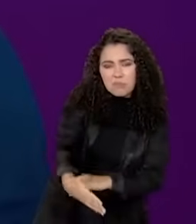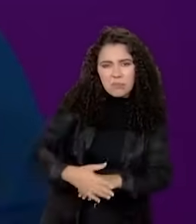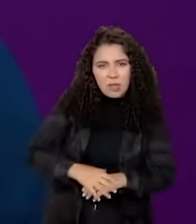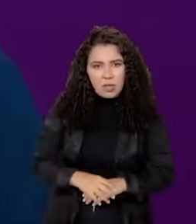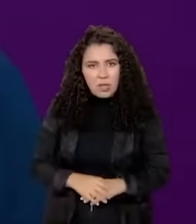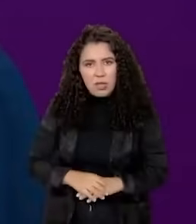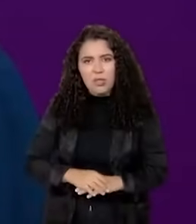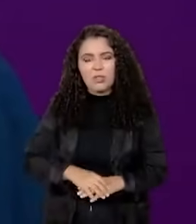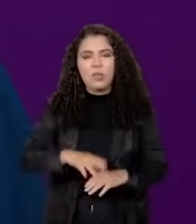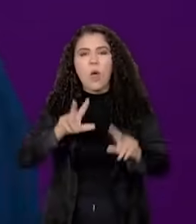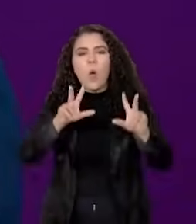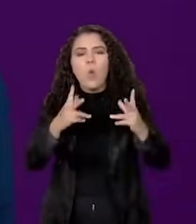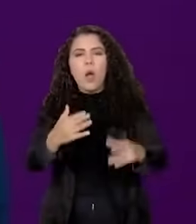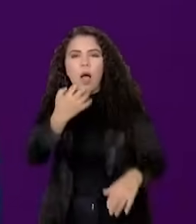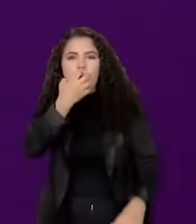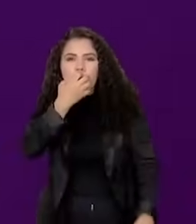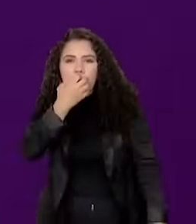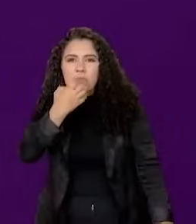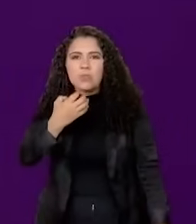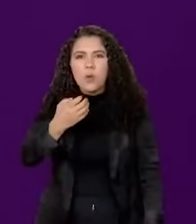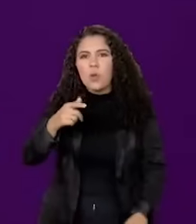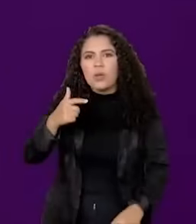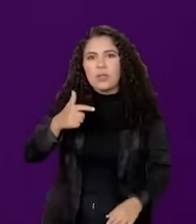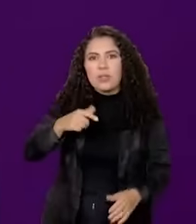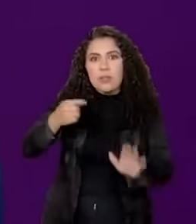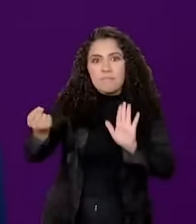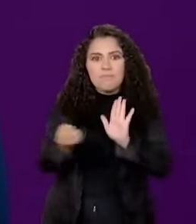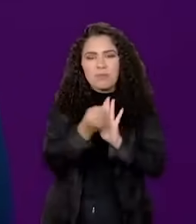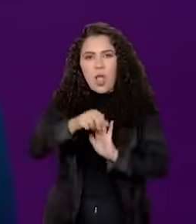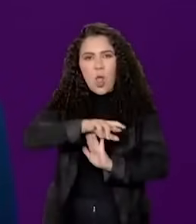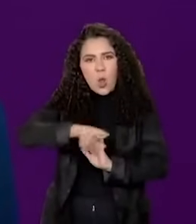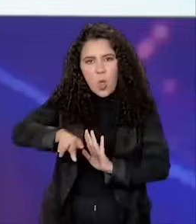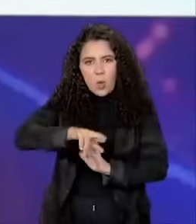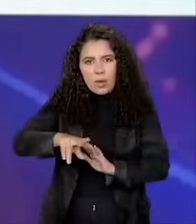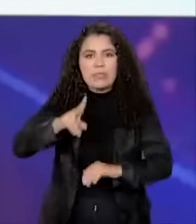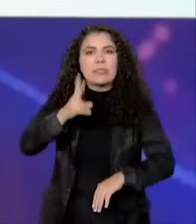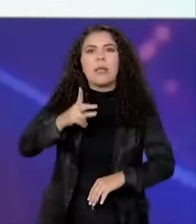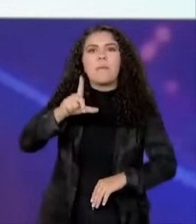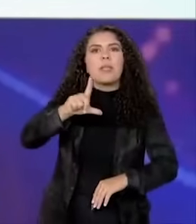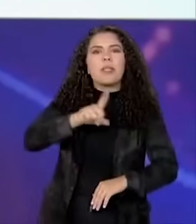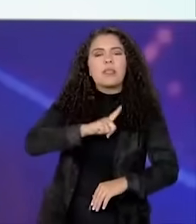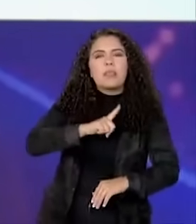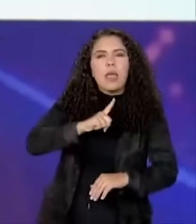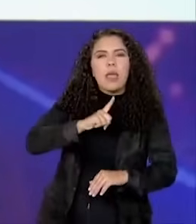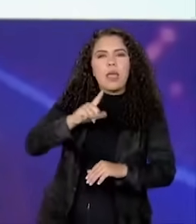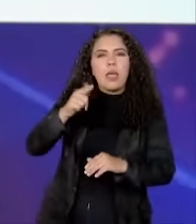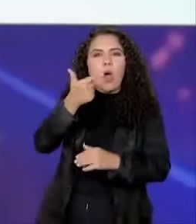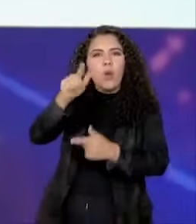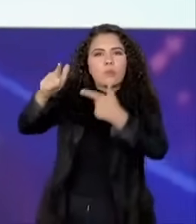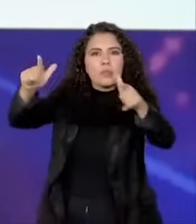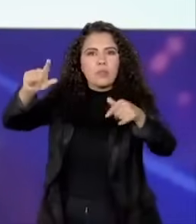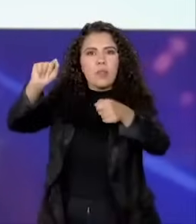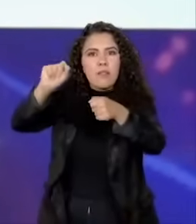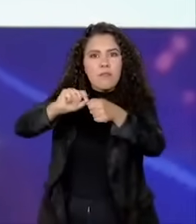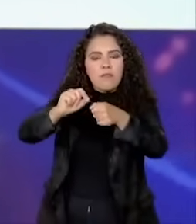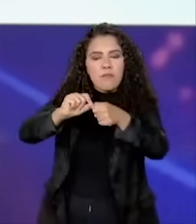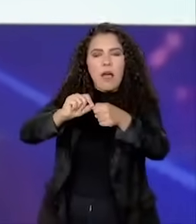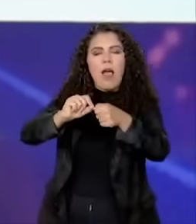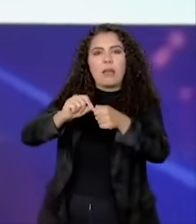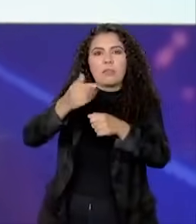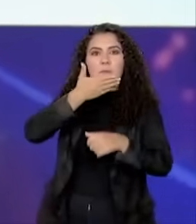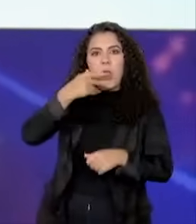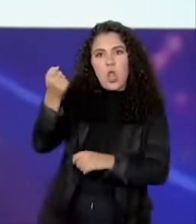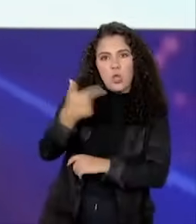gente faz é bom, porque tem sempre alguém que faz alguma coisa melhor do que nós. E eu, na perspectiva de